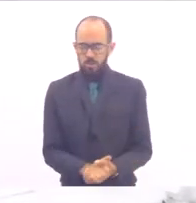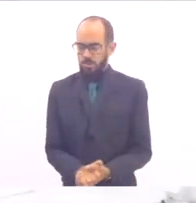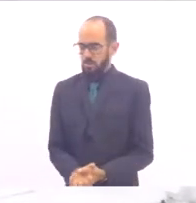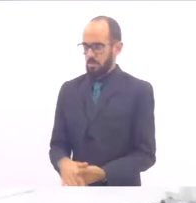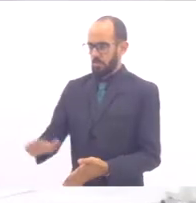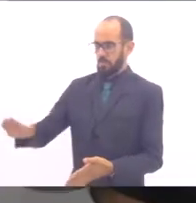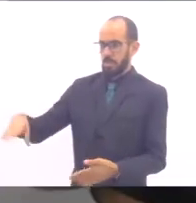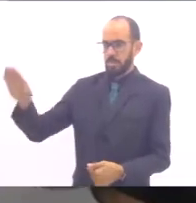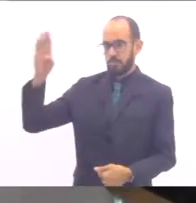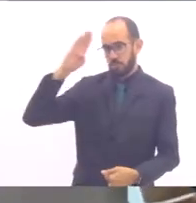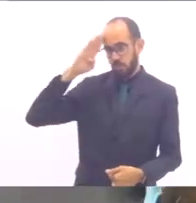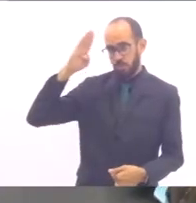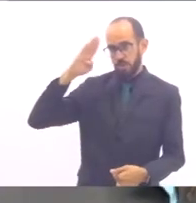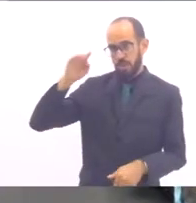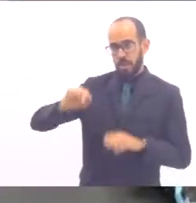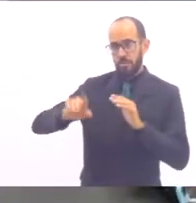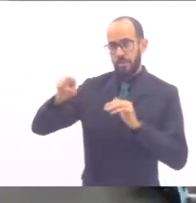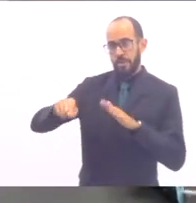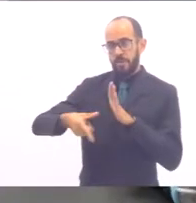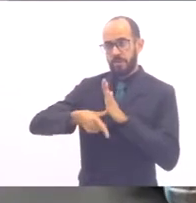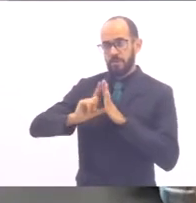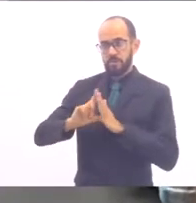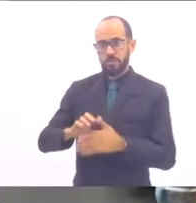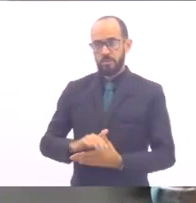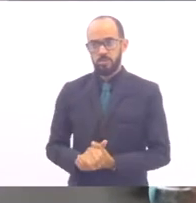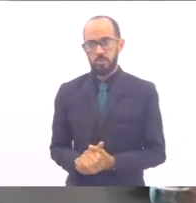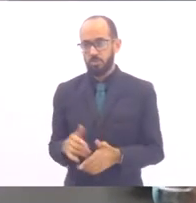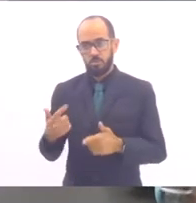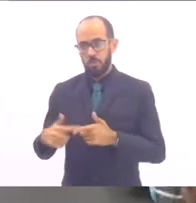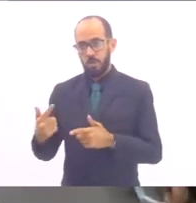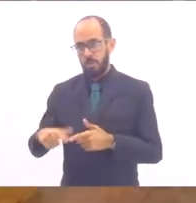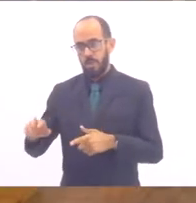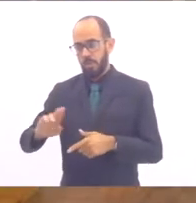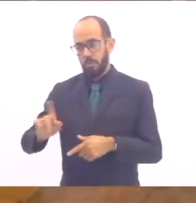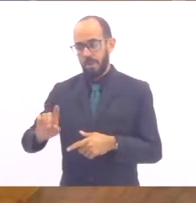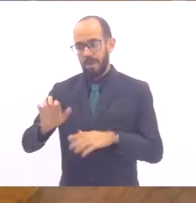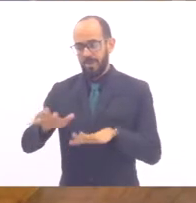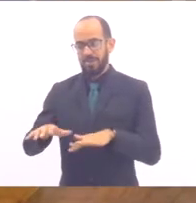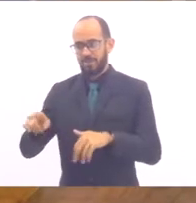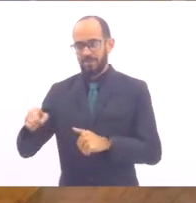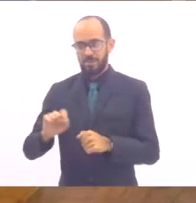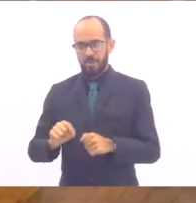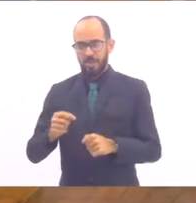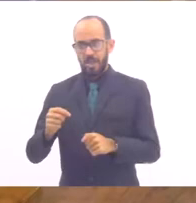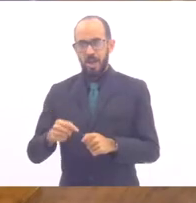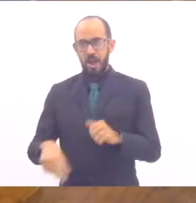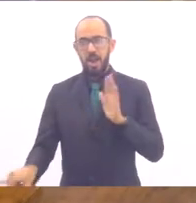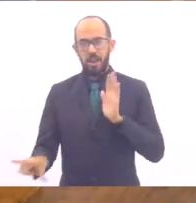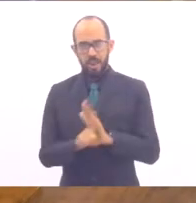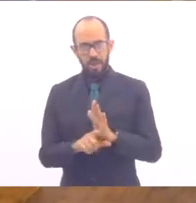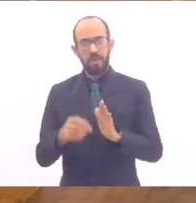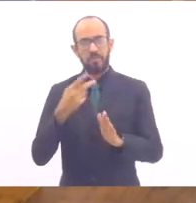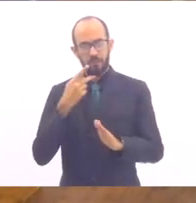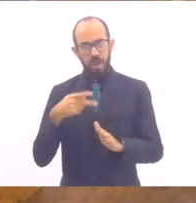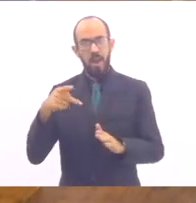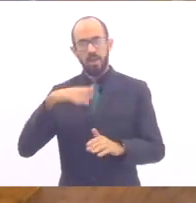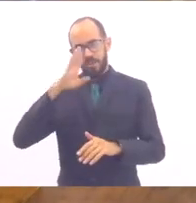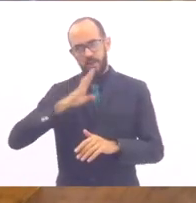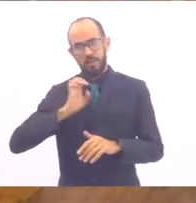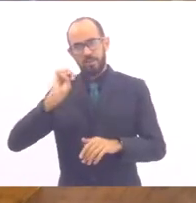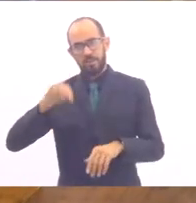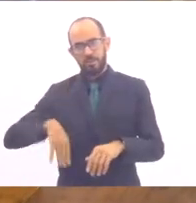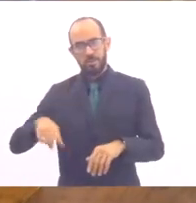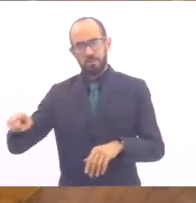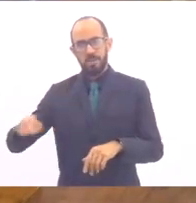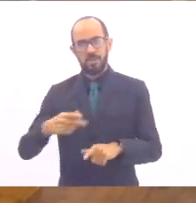prioritária primeiro, deputado. Essa não é a grande questão. Eles sabiam que a lei impunha de graça. O que eles questionavam é que a lei